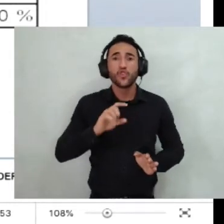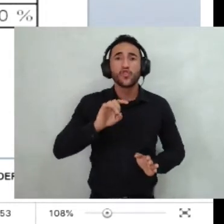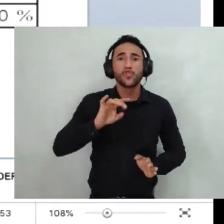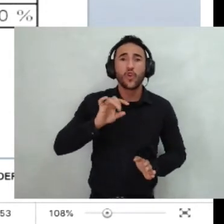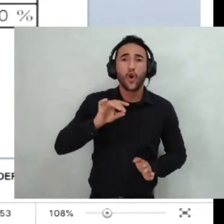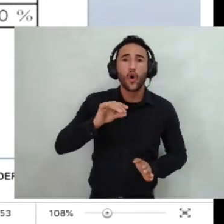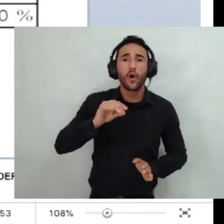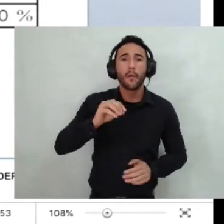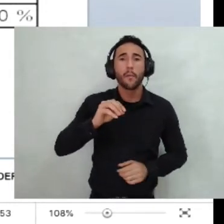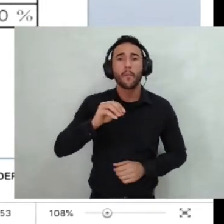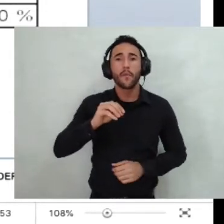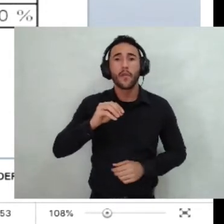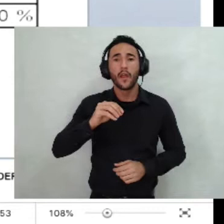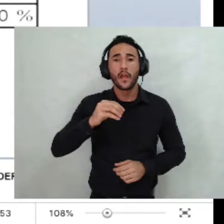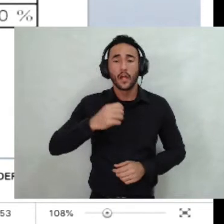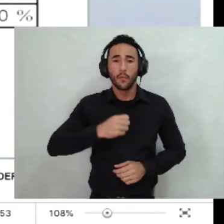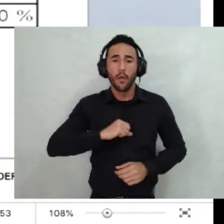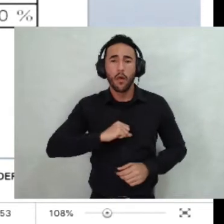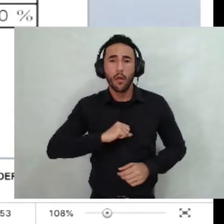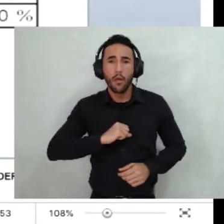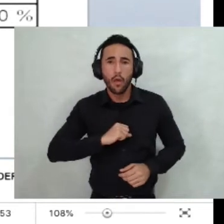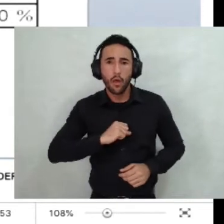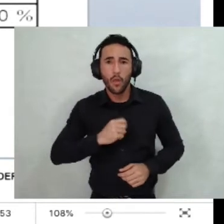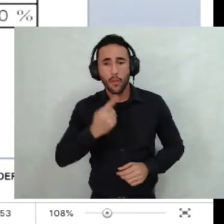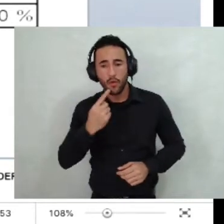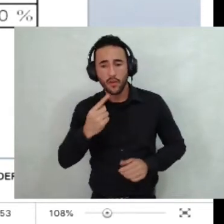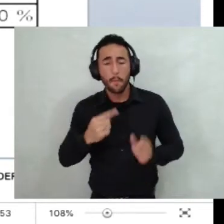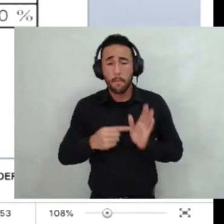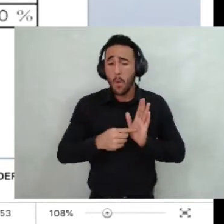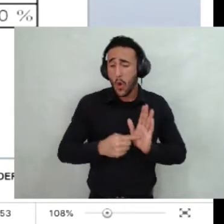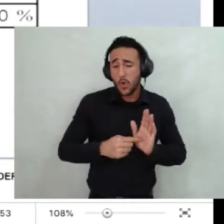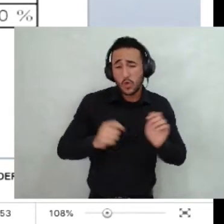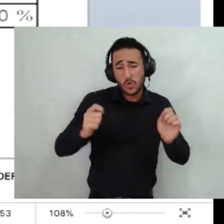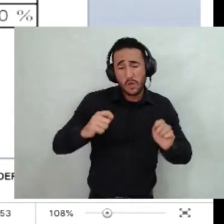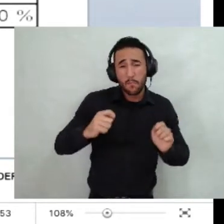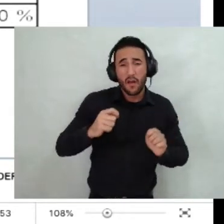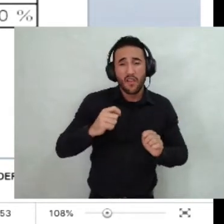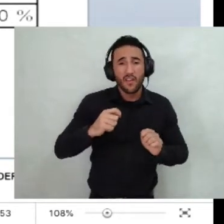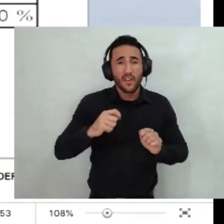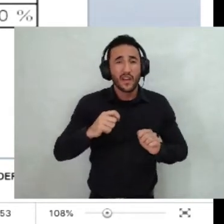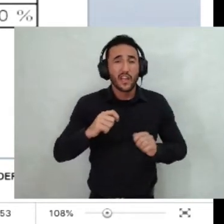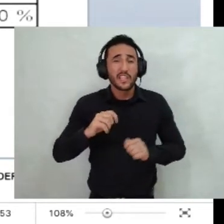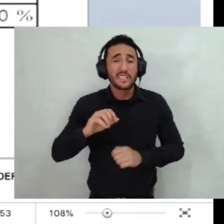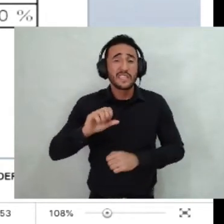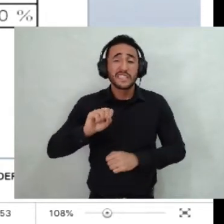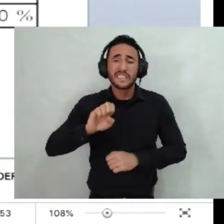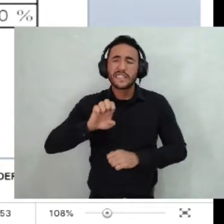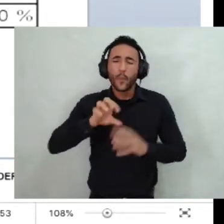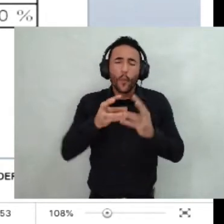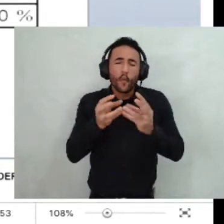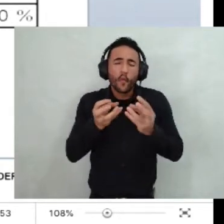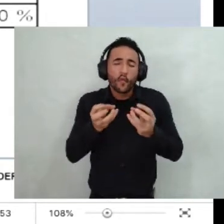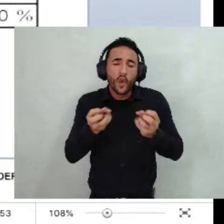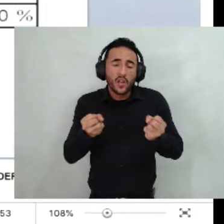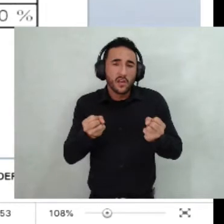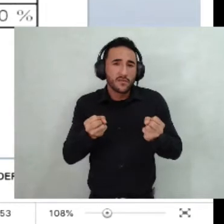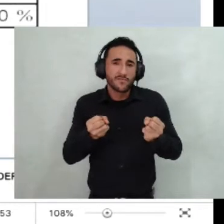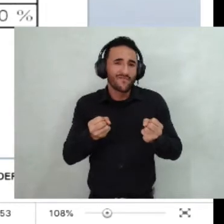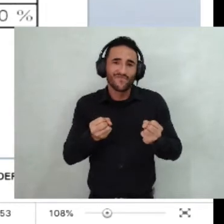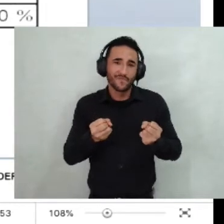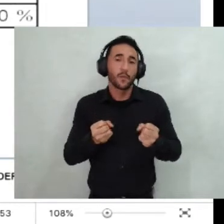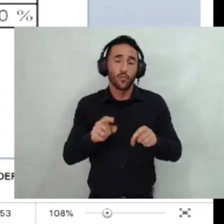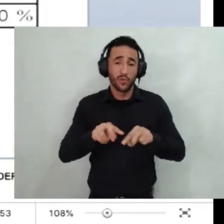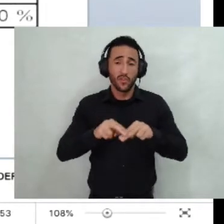na tosse natural, ela normalmente é uma tosse seca, não é uma tosse produtiva, no suave nasal, no suave